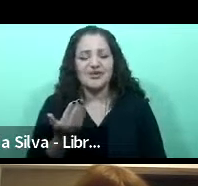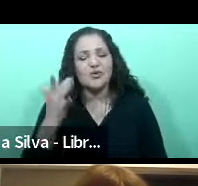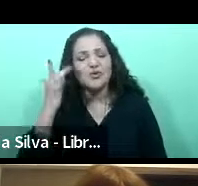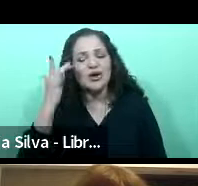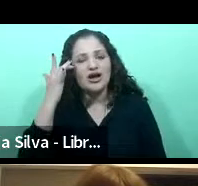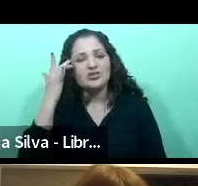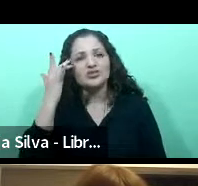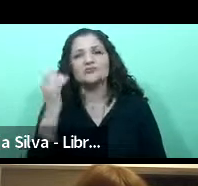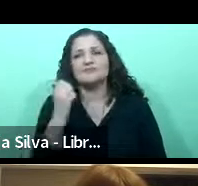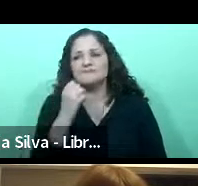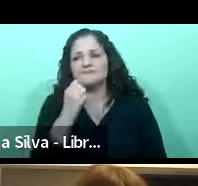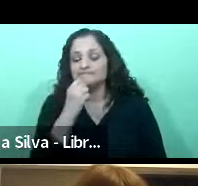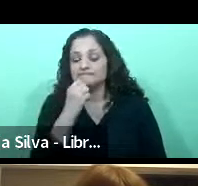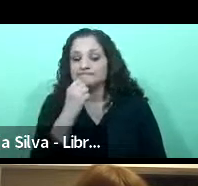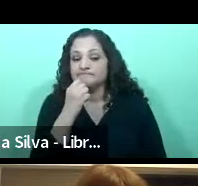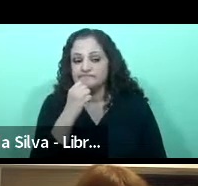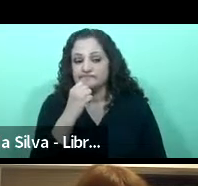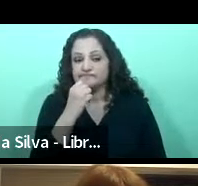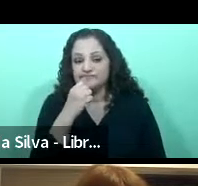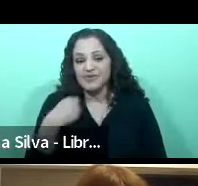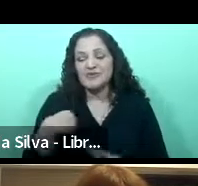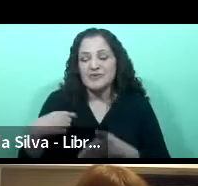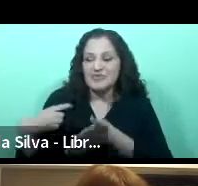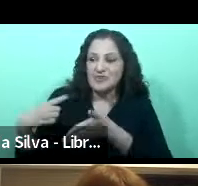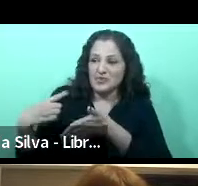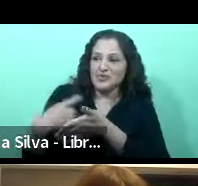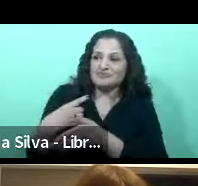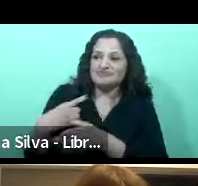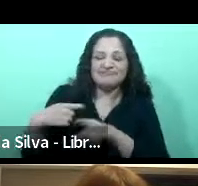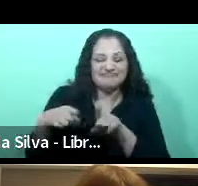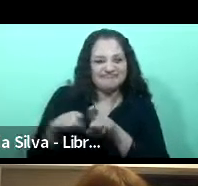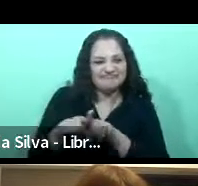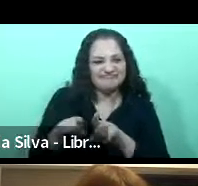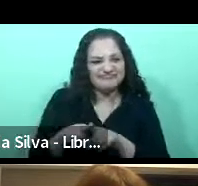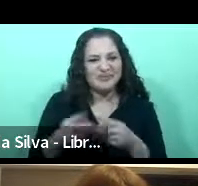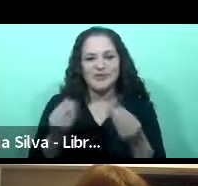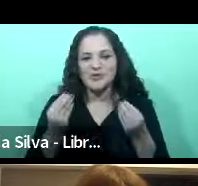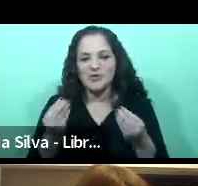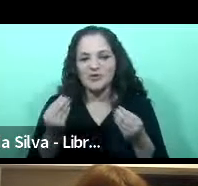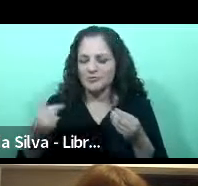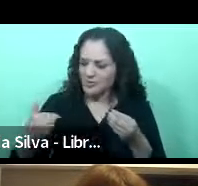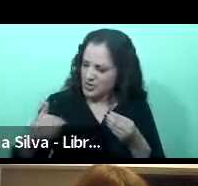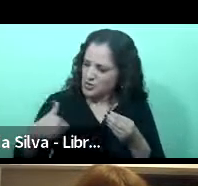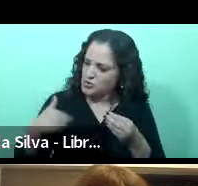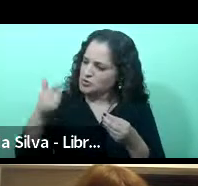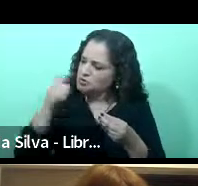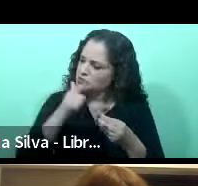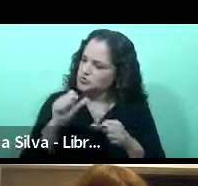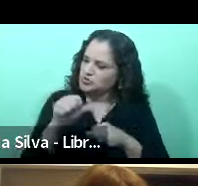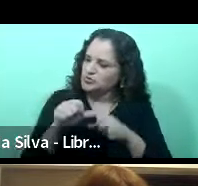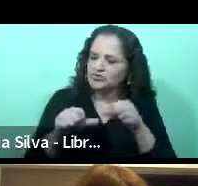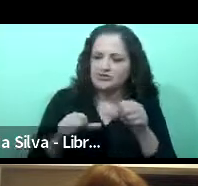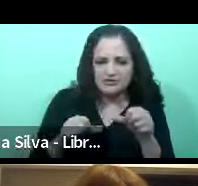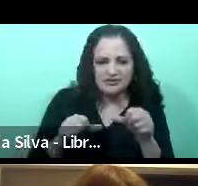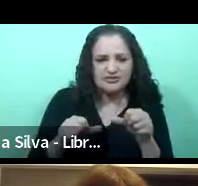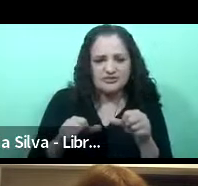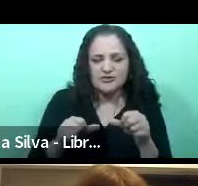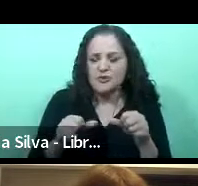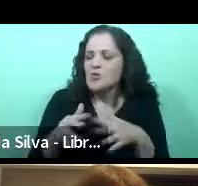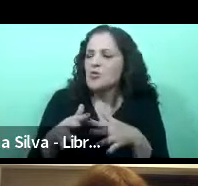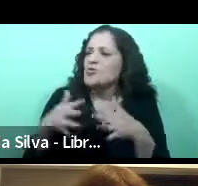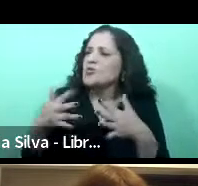que eu me faço essa pergunta, né? Como é que eu transformo, né? Quais são